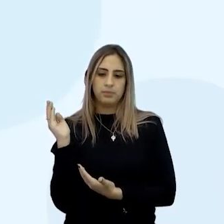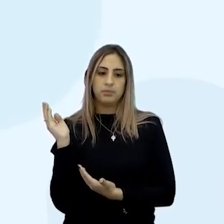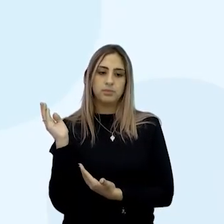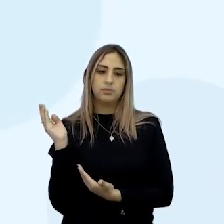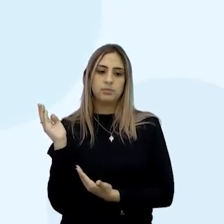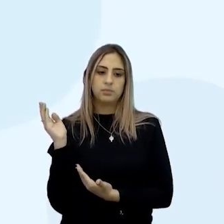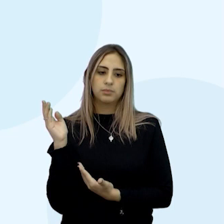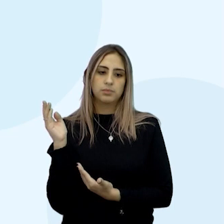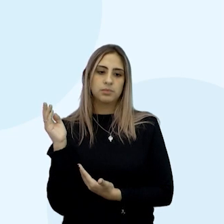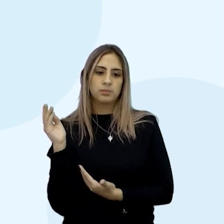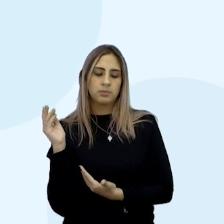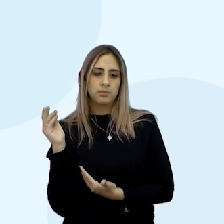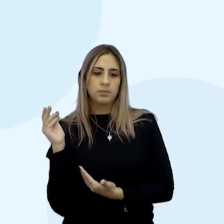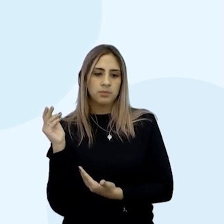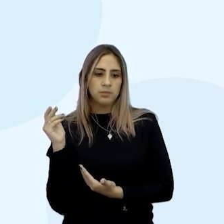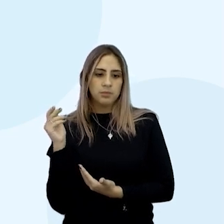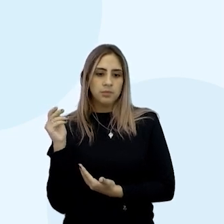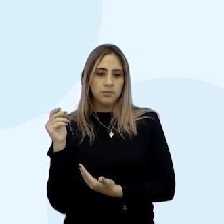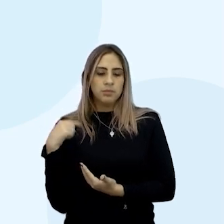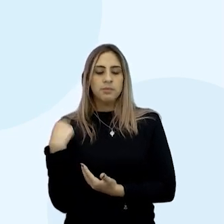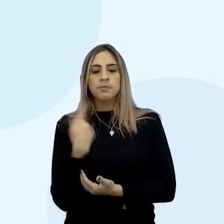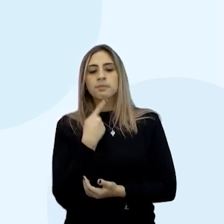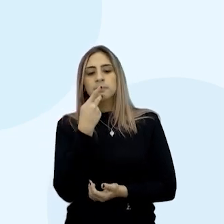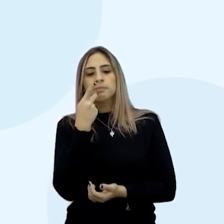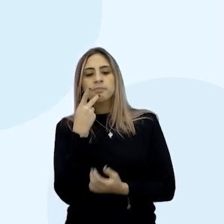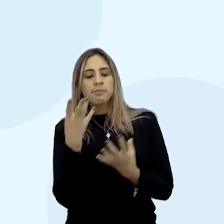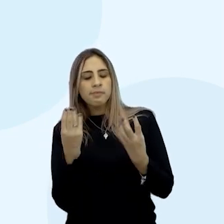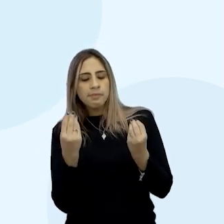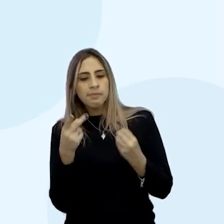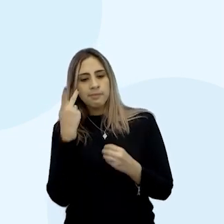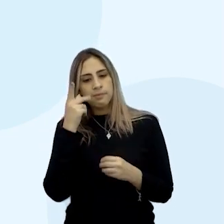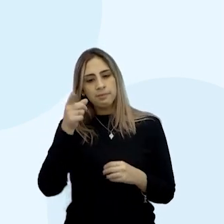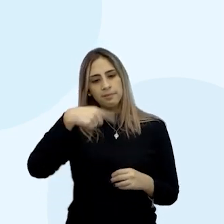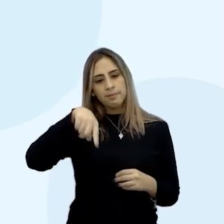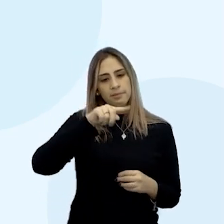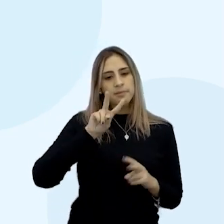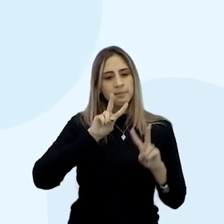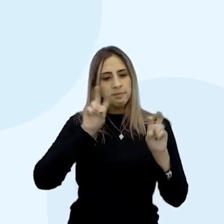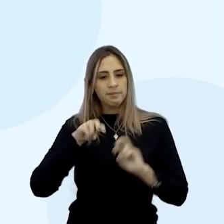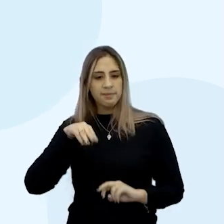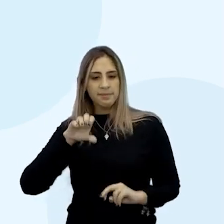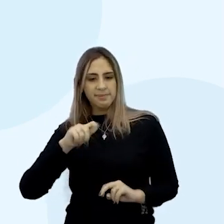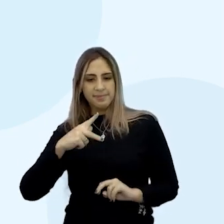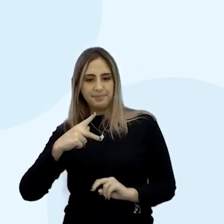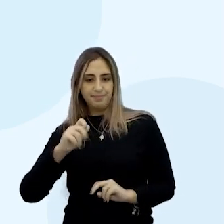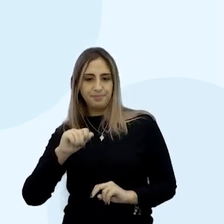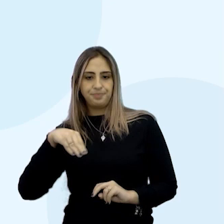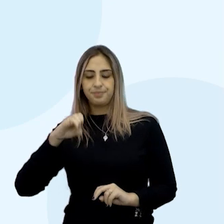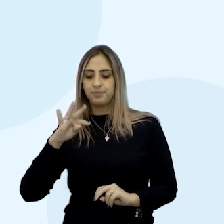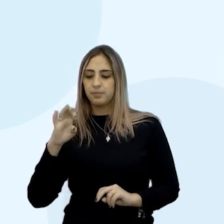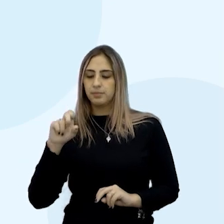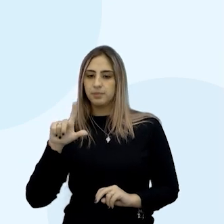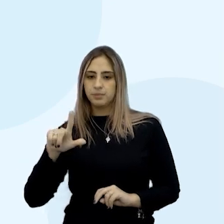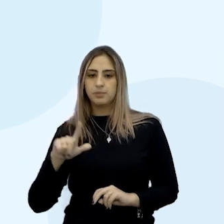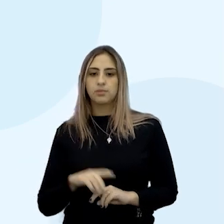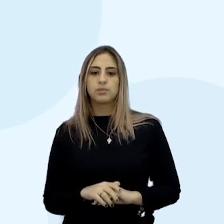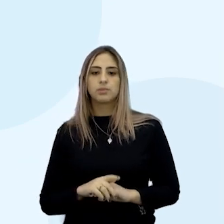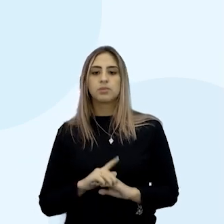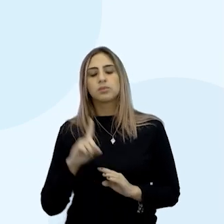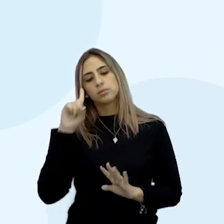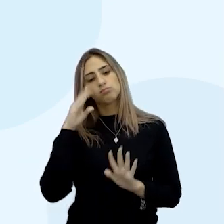desenvolvimento. Nós temos falado para vocês sobre o mapa mental, sobre o diário de